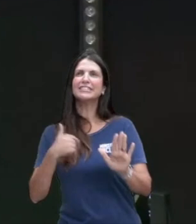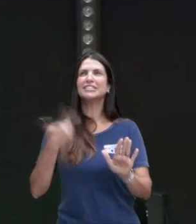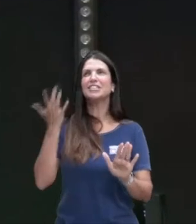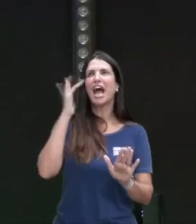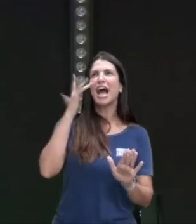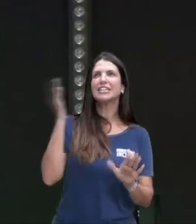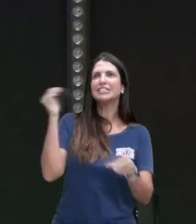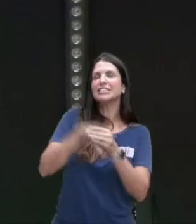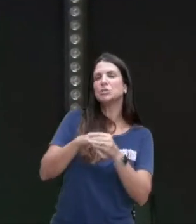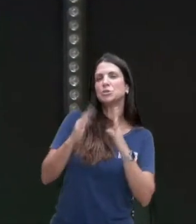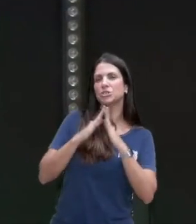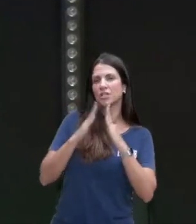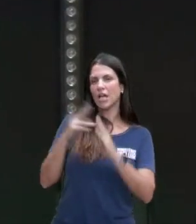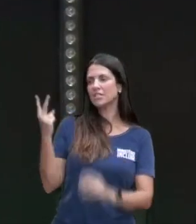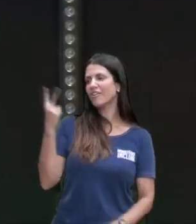casa